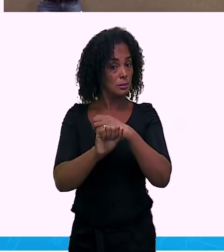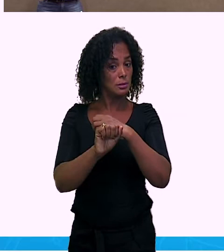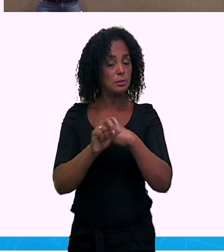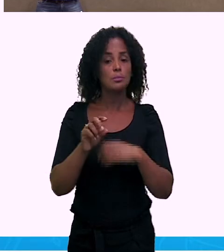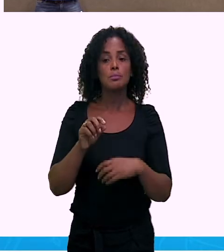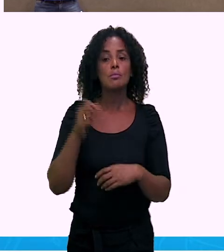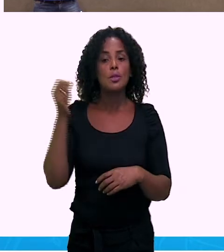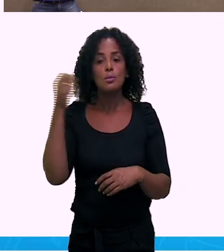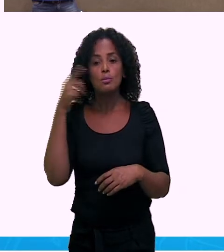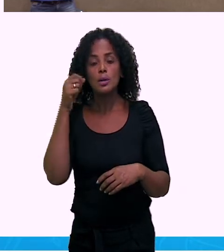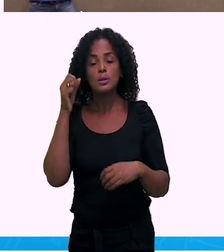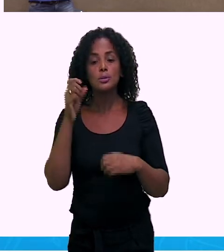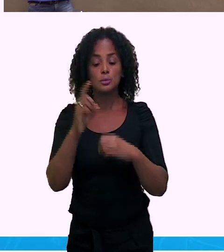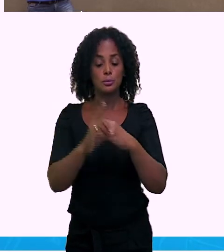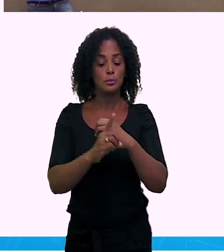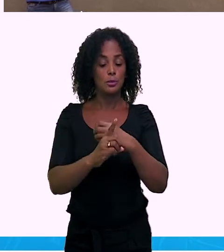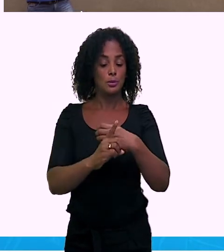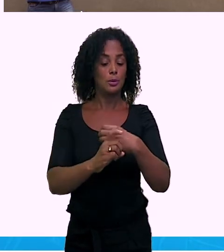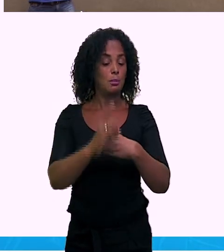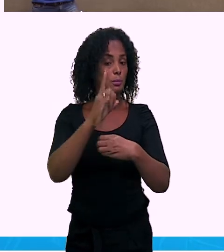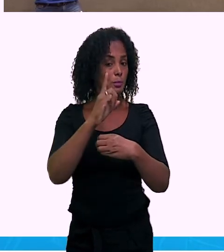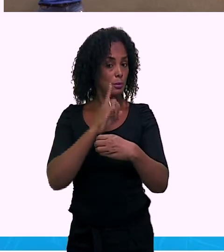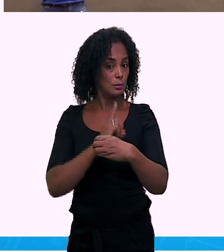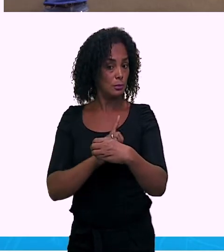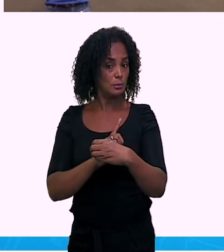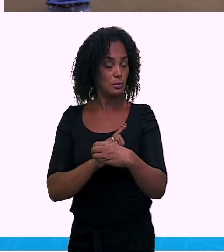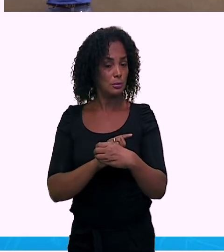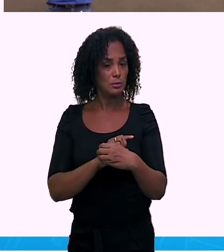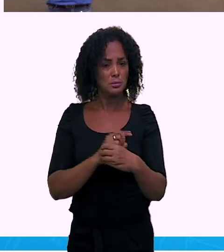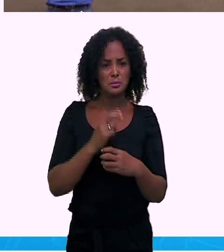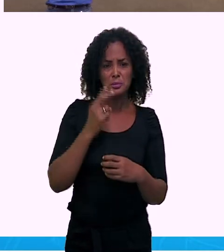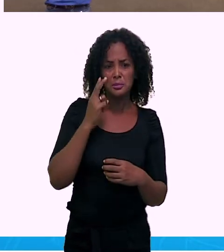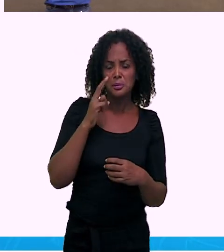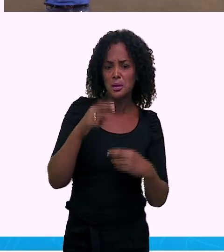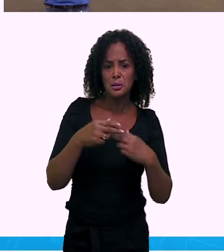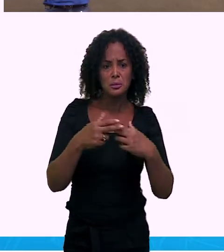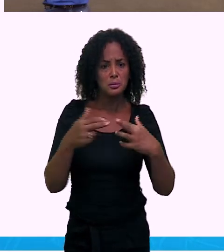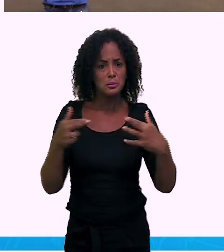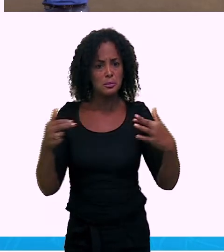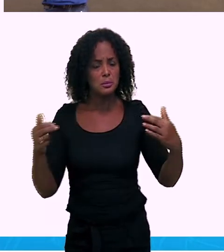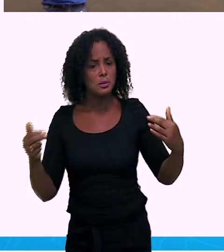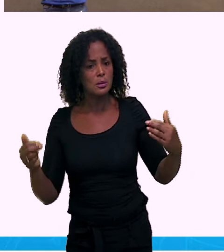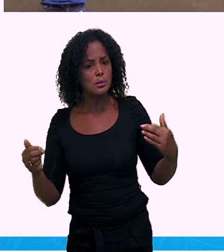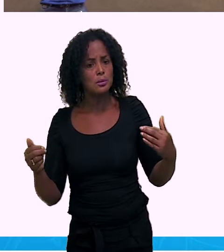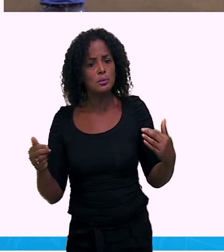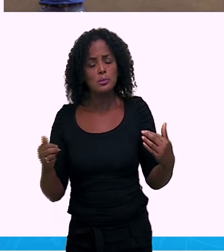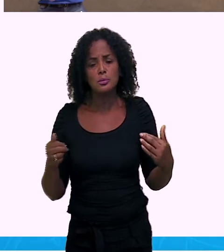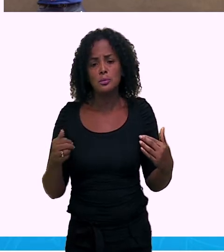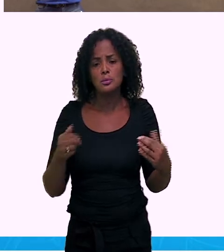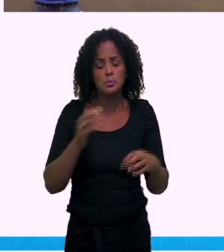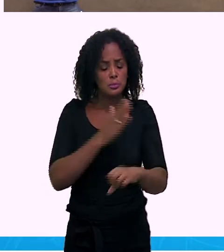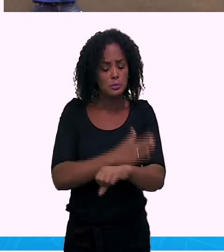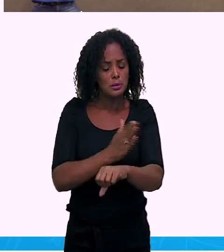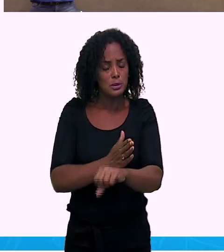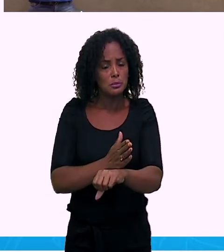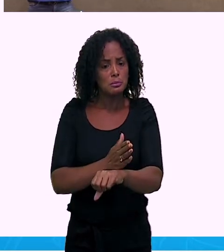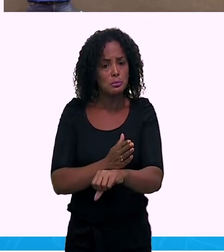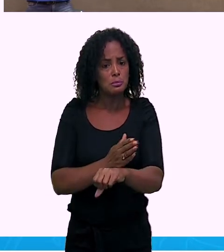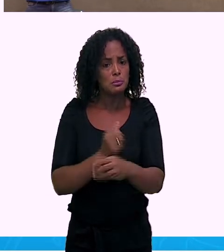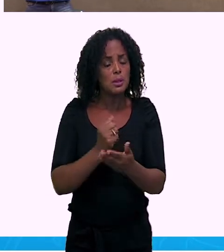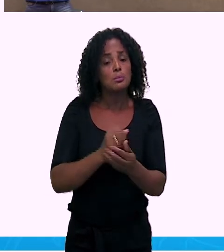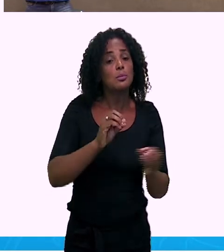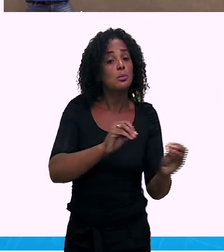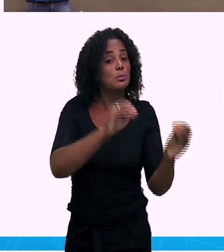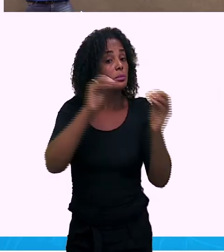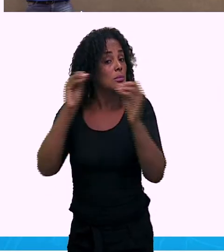tempo histórico. E a gente tem alguns tempos que são marcados por mudanças, situações que